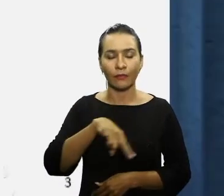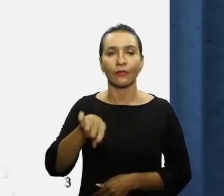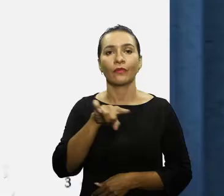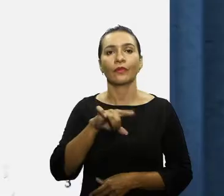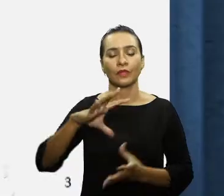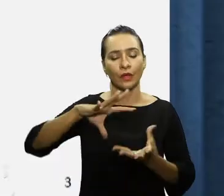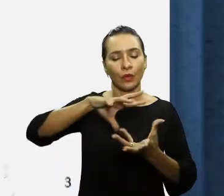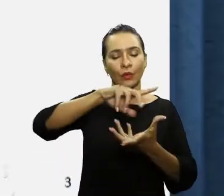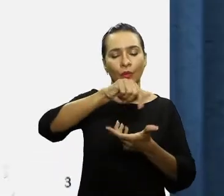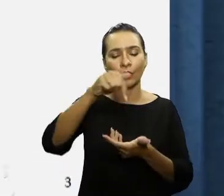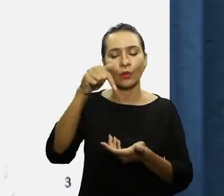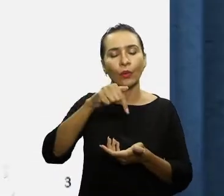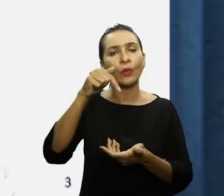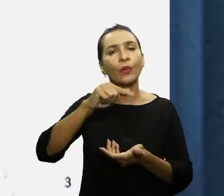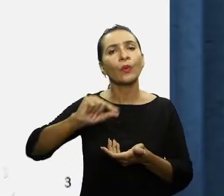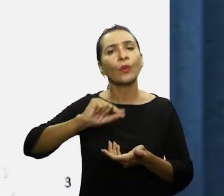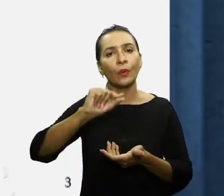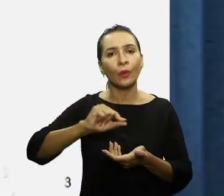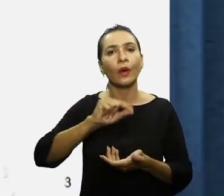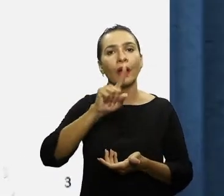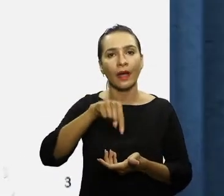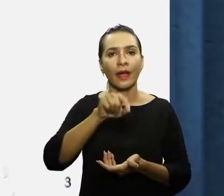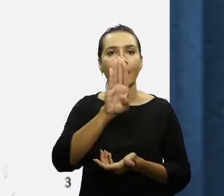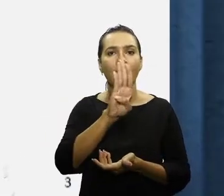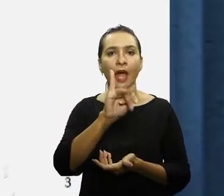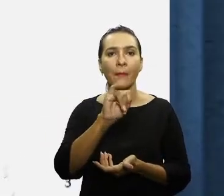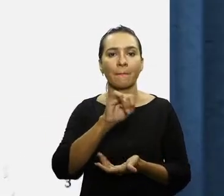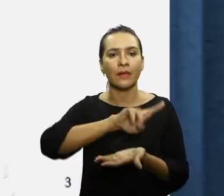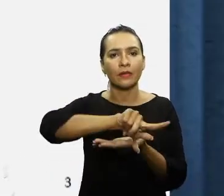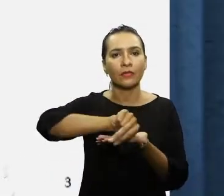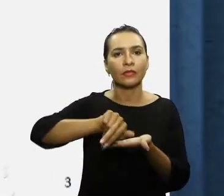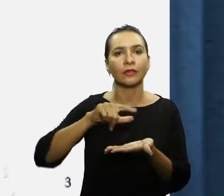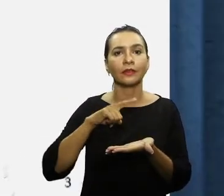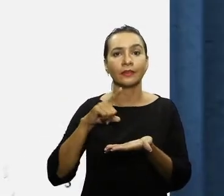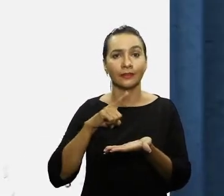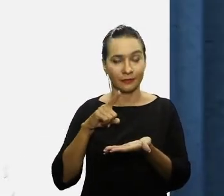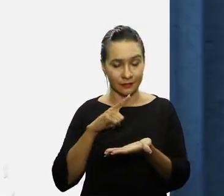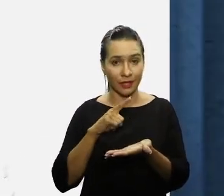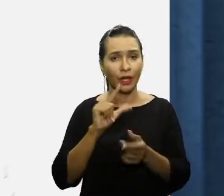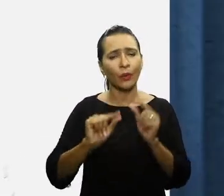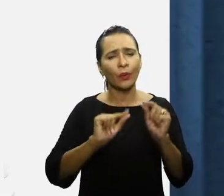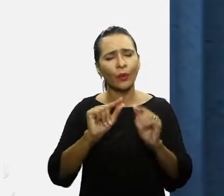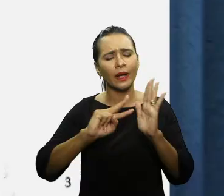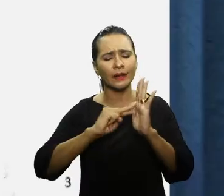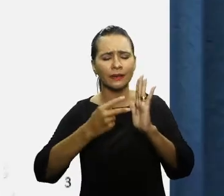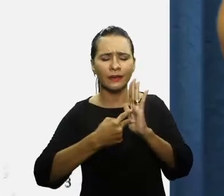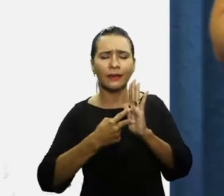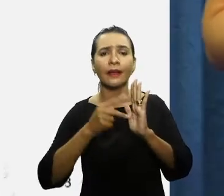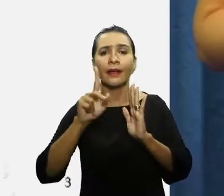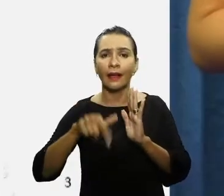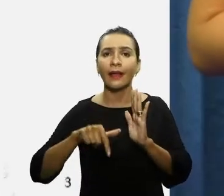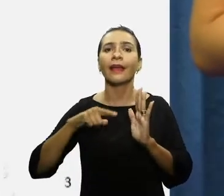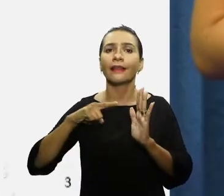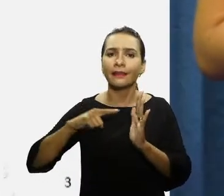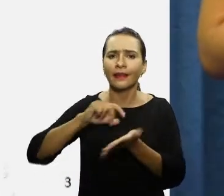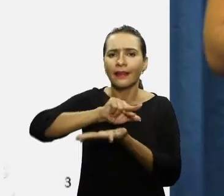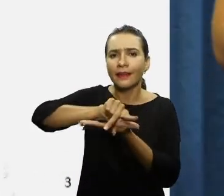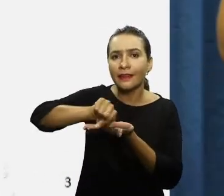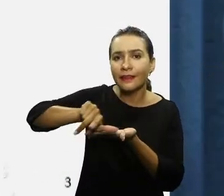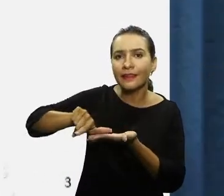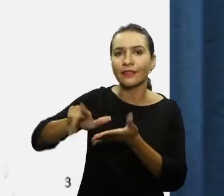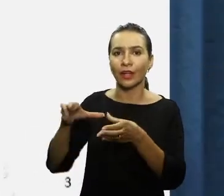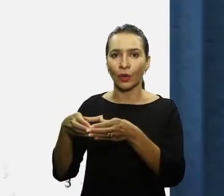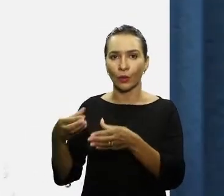o planeta Terra, ele é um planeta biodiverso. E o que significa isso? Significa dizer que várias formas